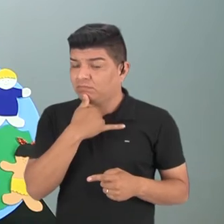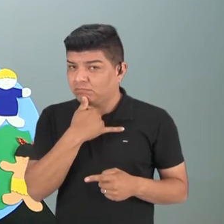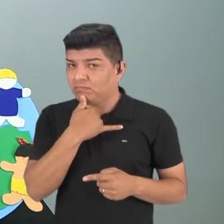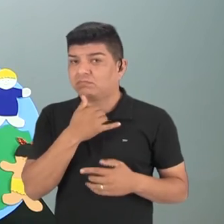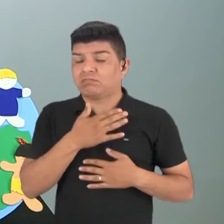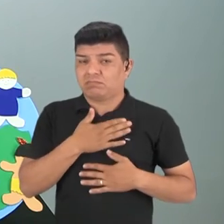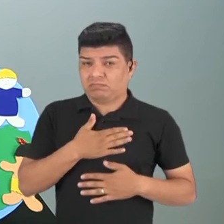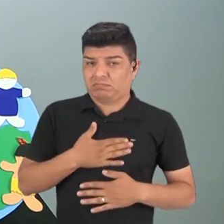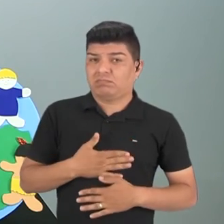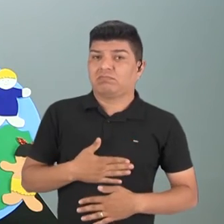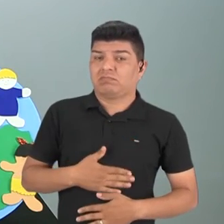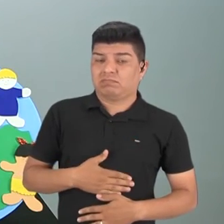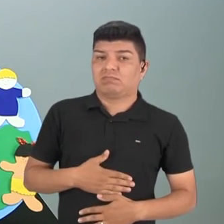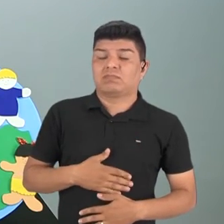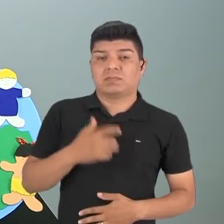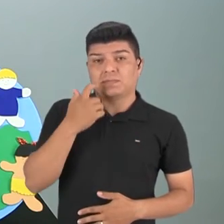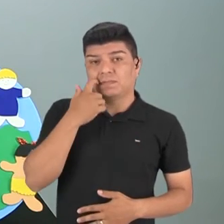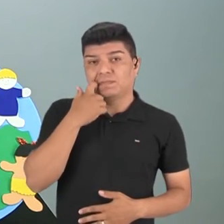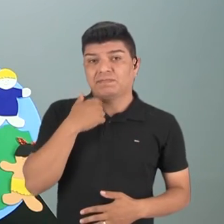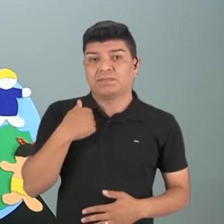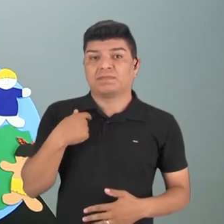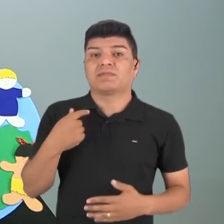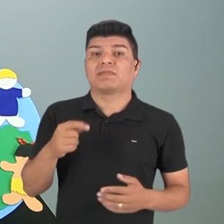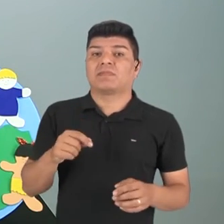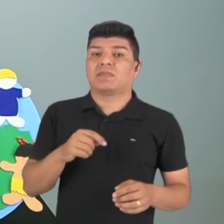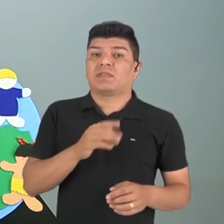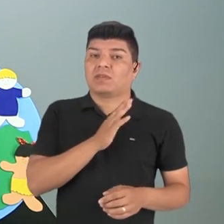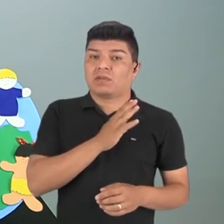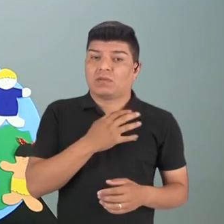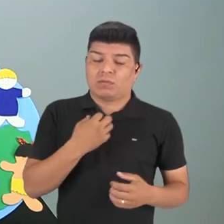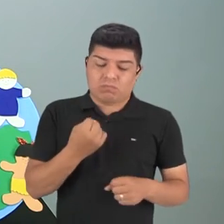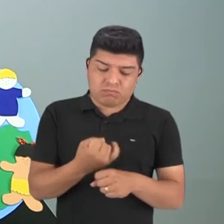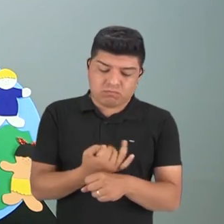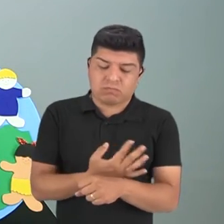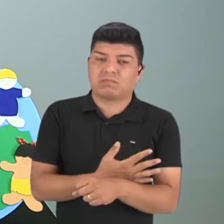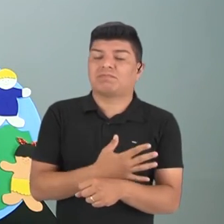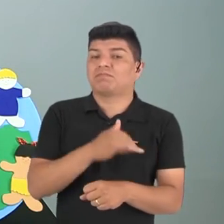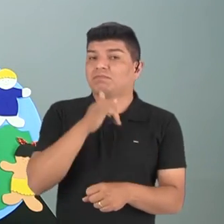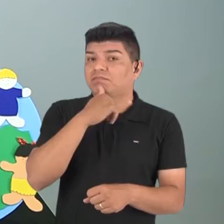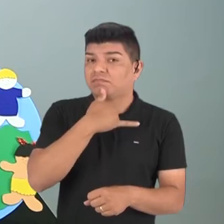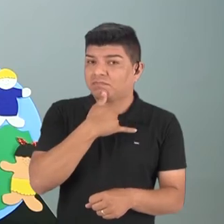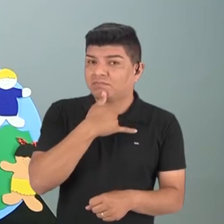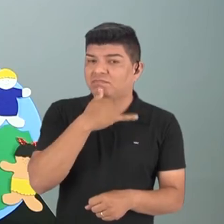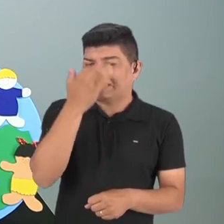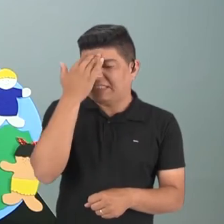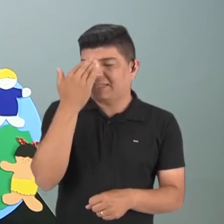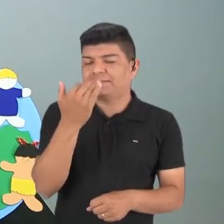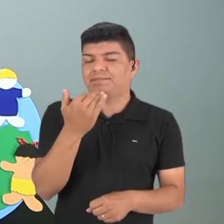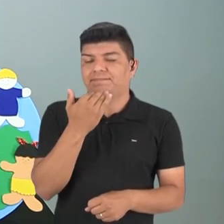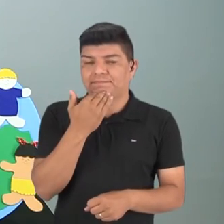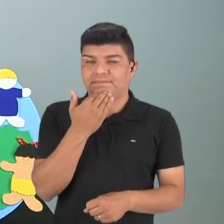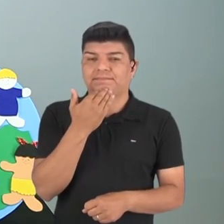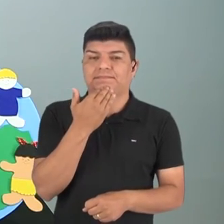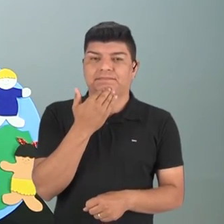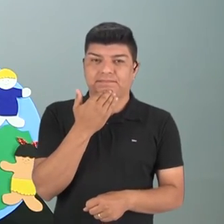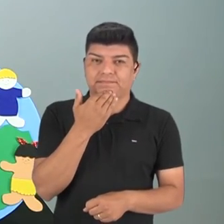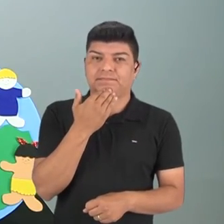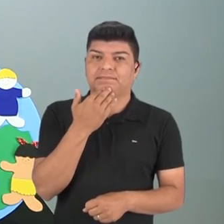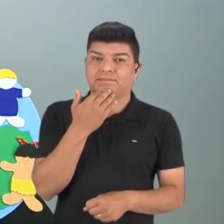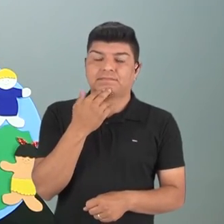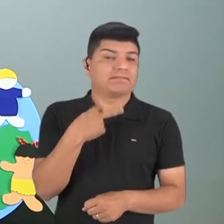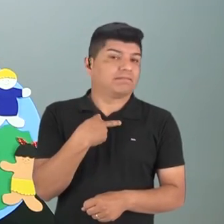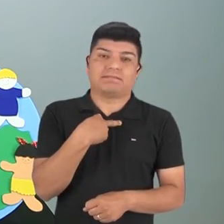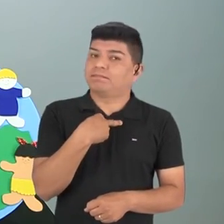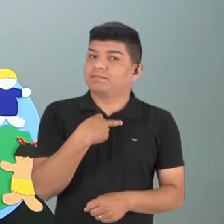corpo, não é mesmo? E também saem machucadas por dentro, no seu emocional. Ficam muito chateadas, muito tristes. Então, nós